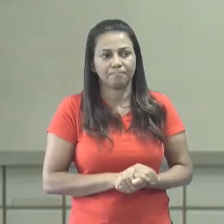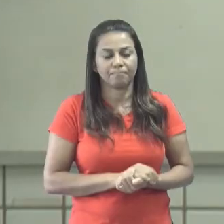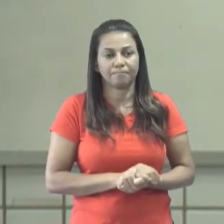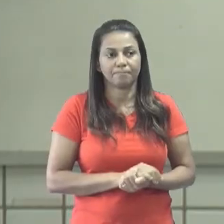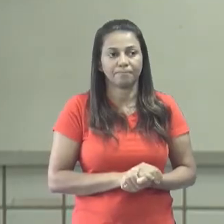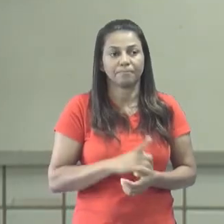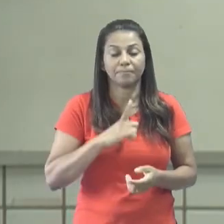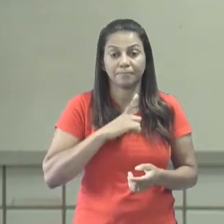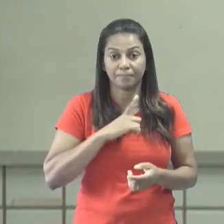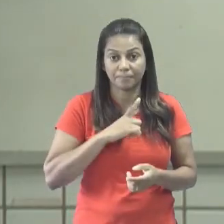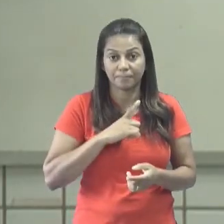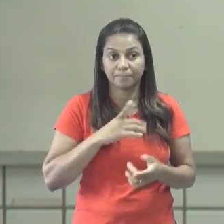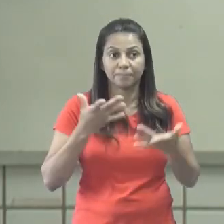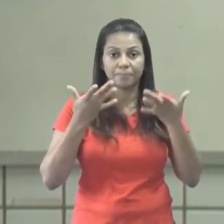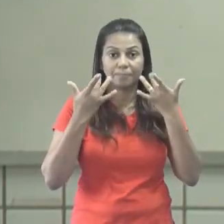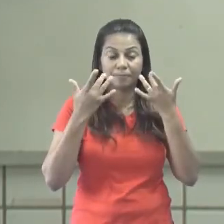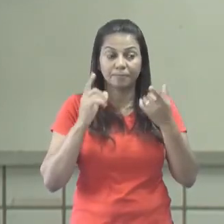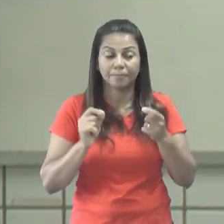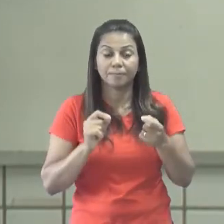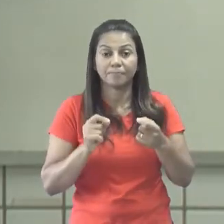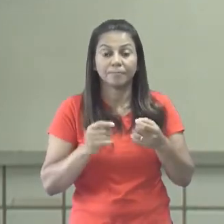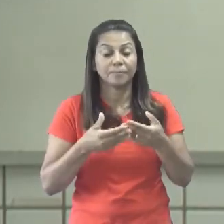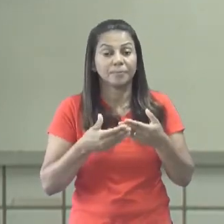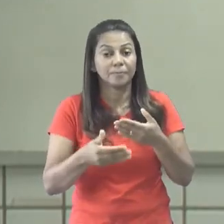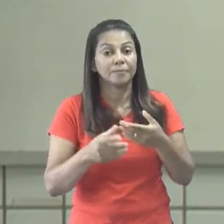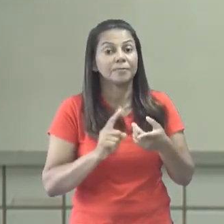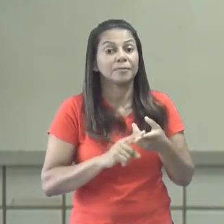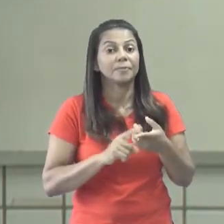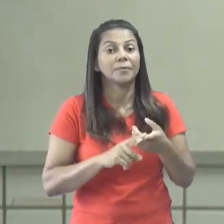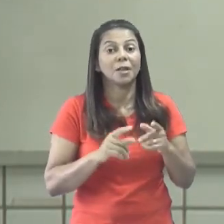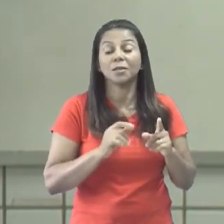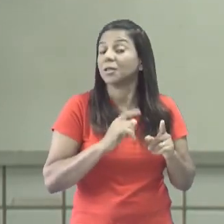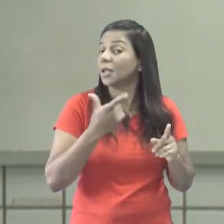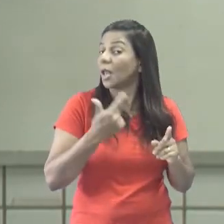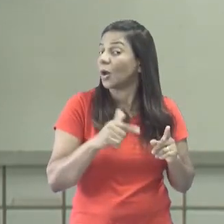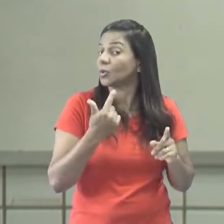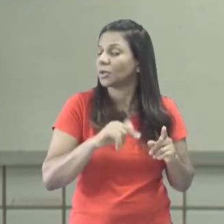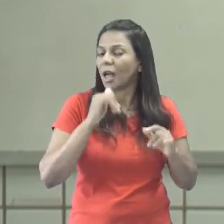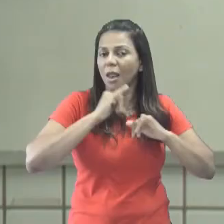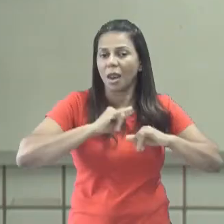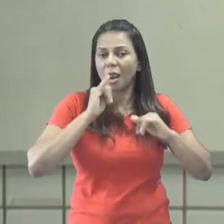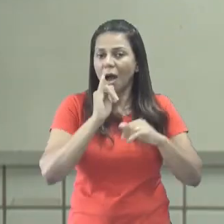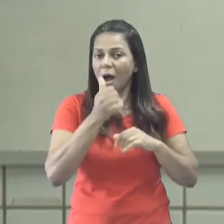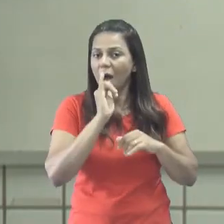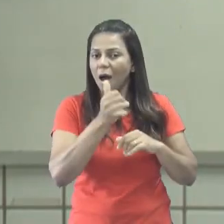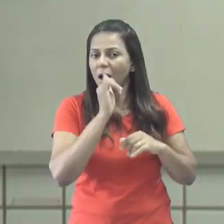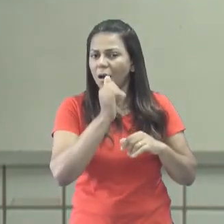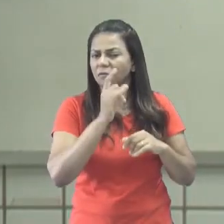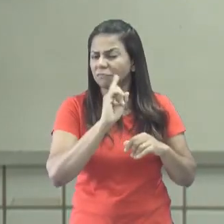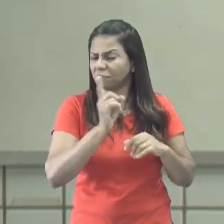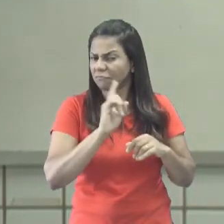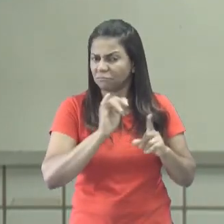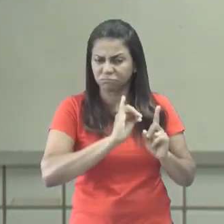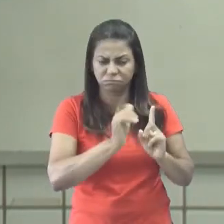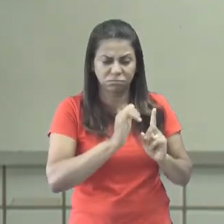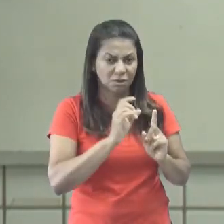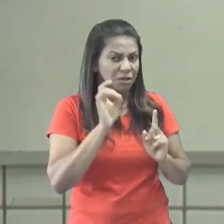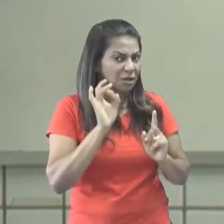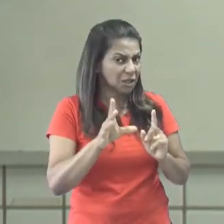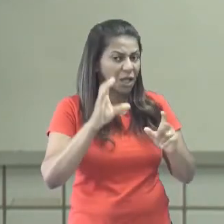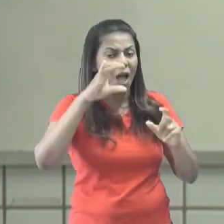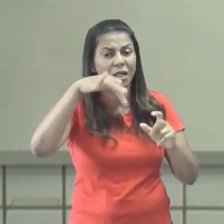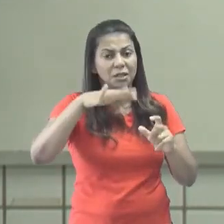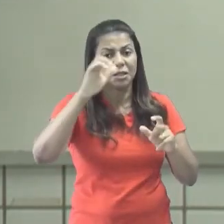que as peças não costumam ter um narrador, não. O texto teatral tem lá a cena, tem lá